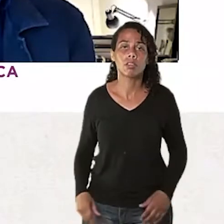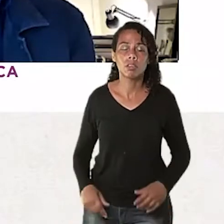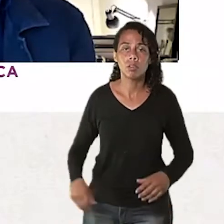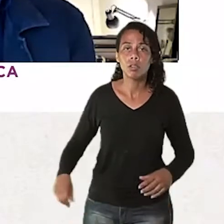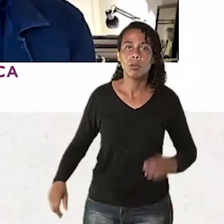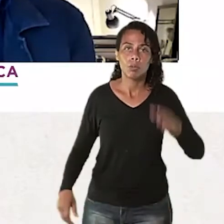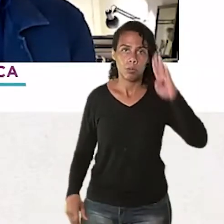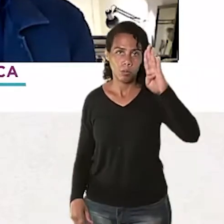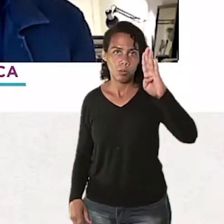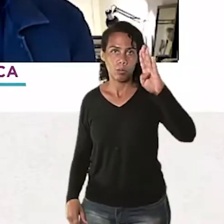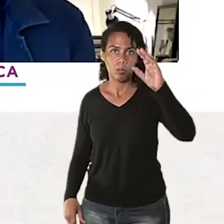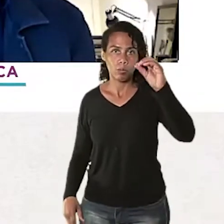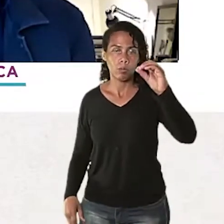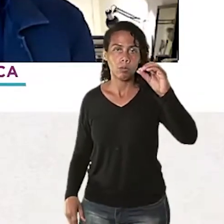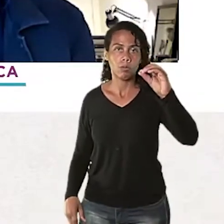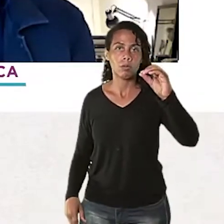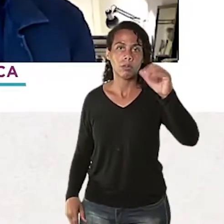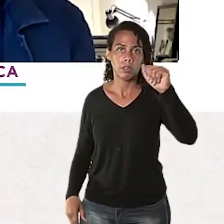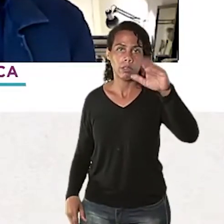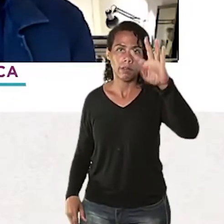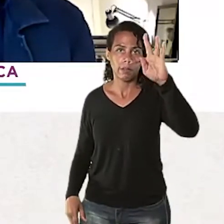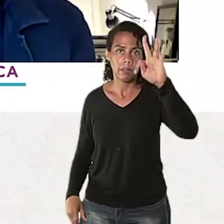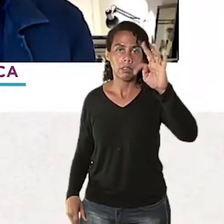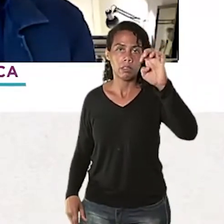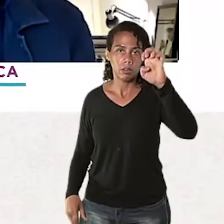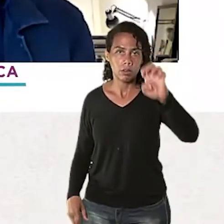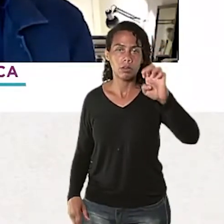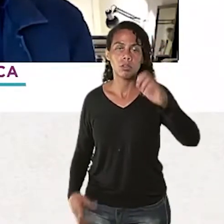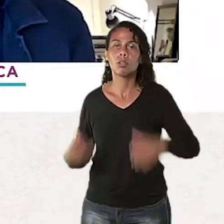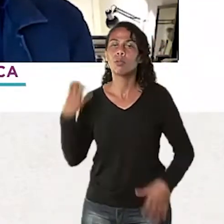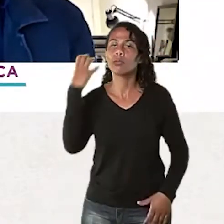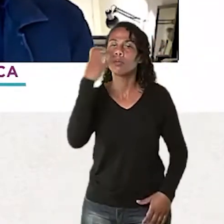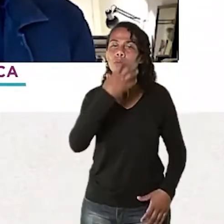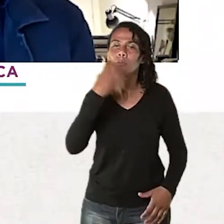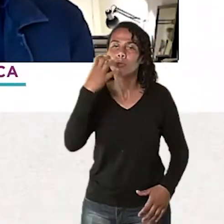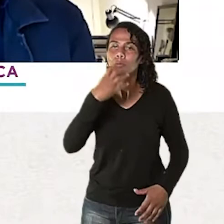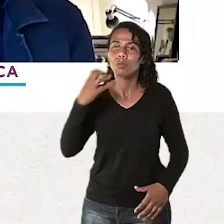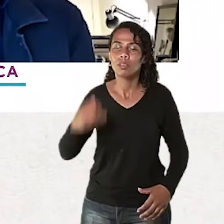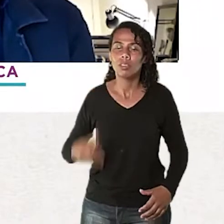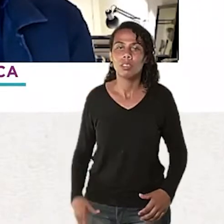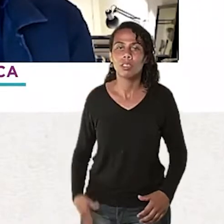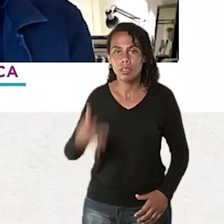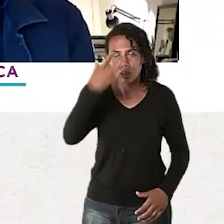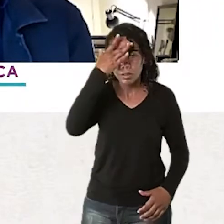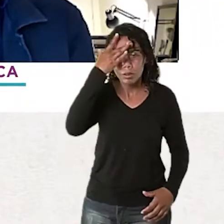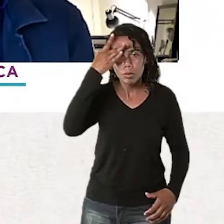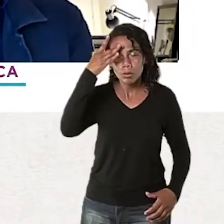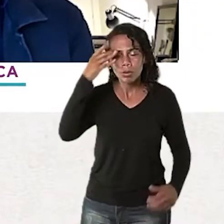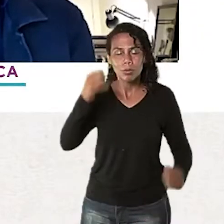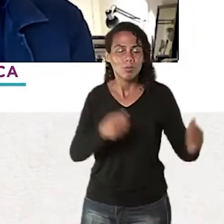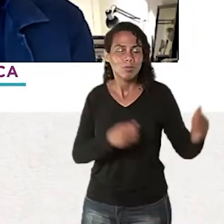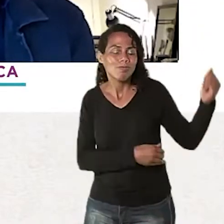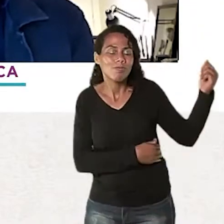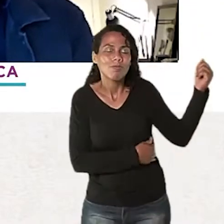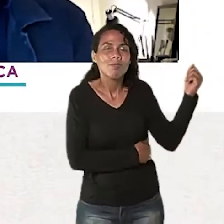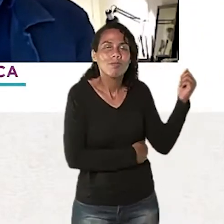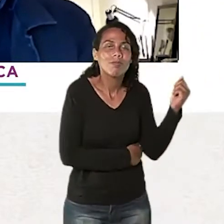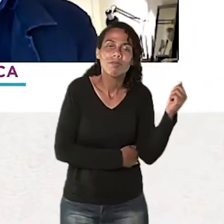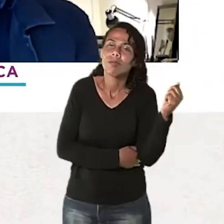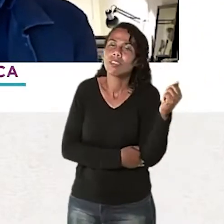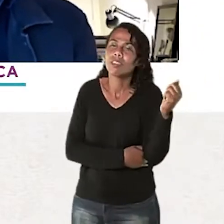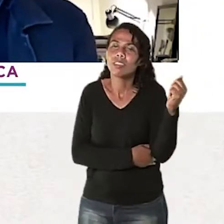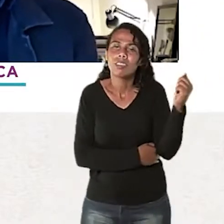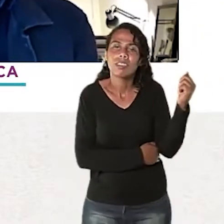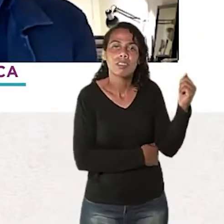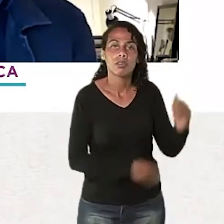um hábito que a gente perdeu nesse país. Era o momento da lenta, né? Esse que eu gostei do momento da lenta. Quantas vezes eu já falei